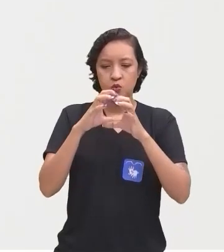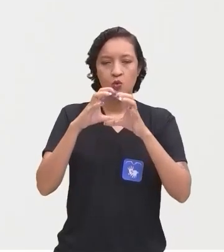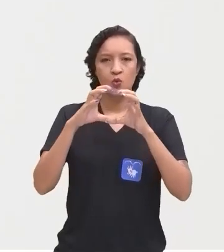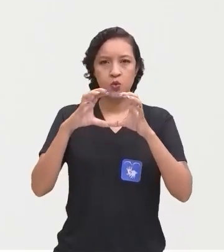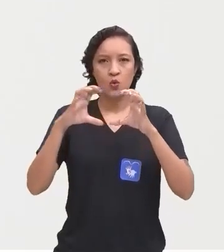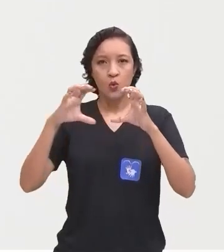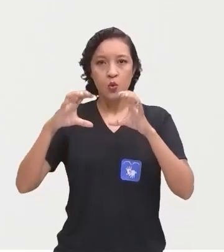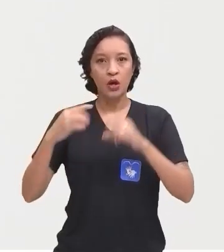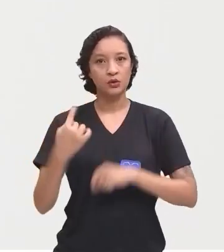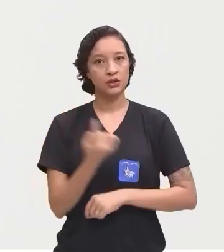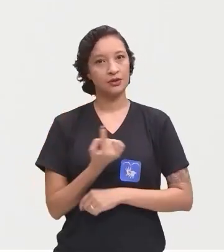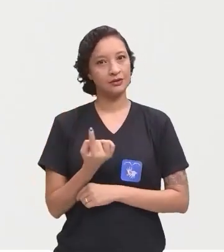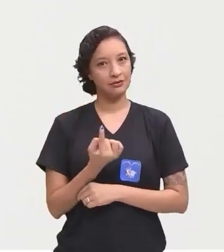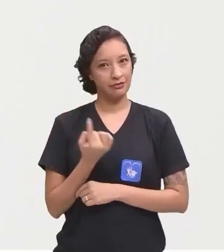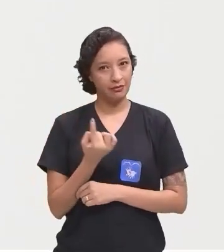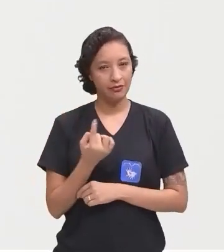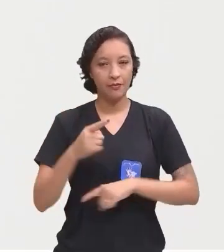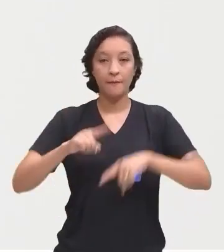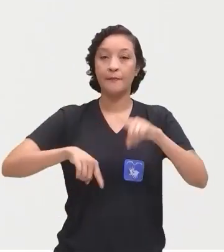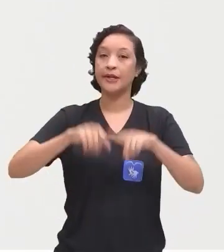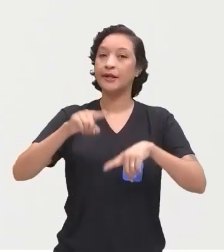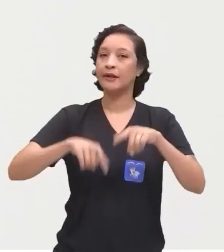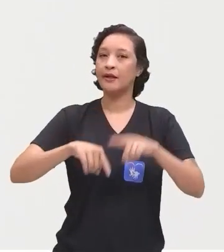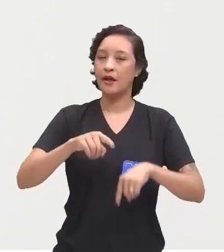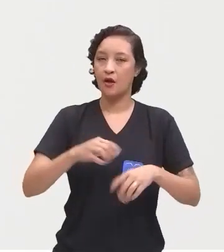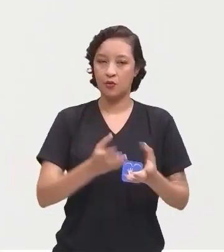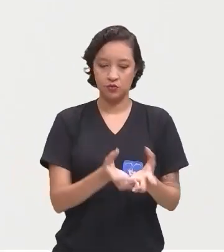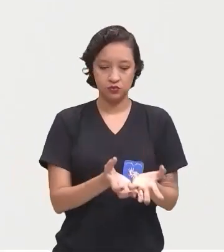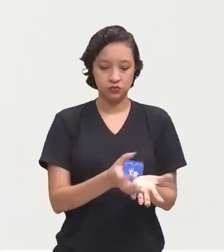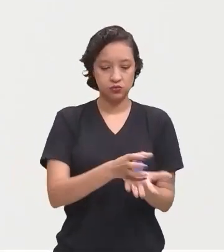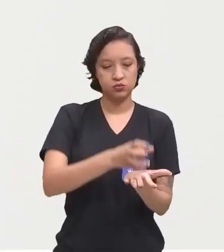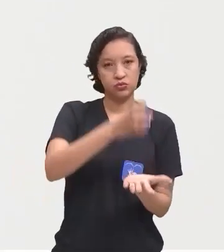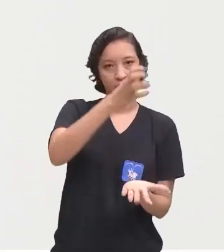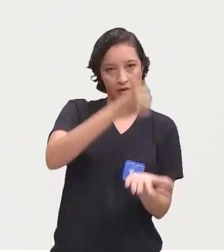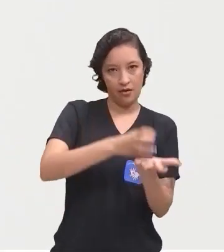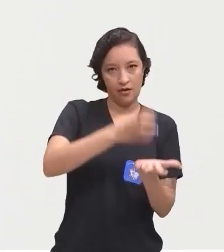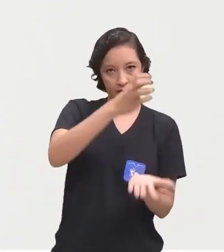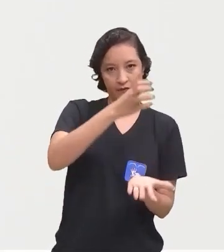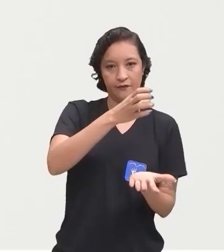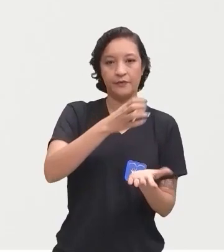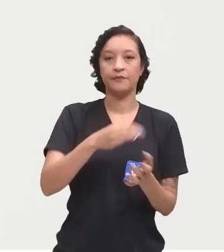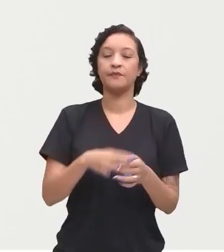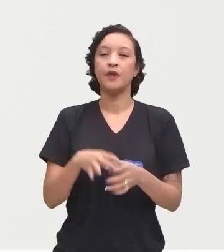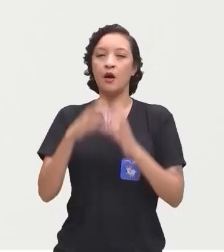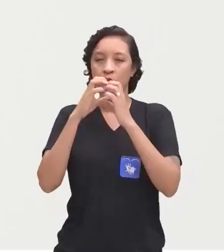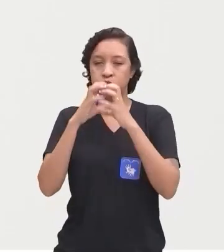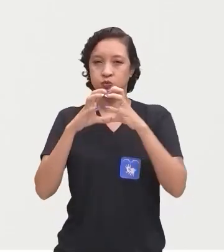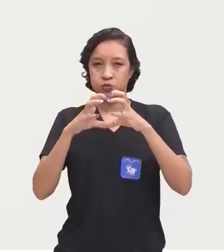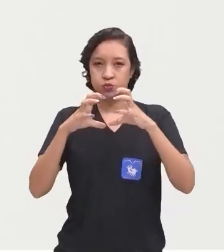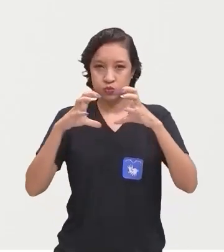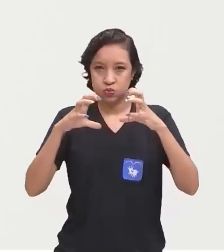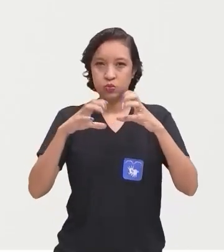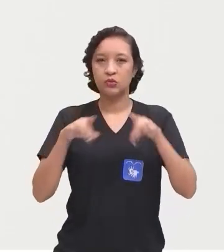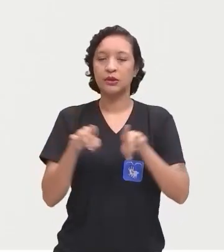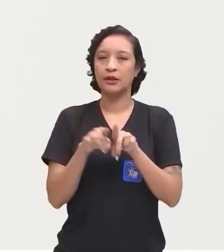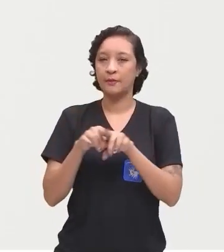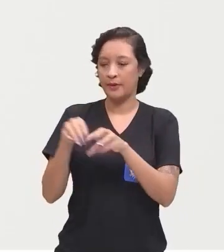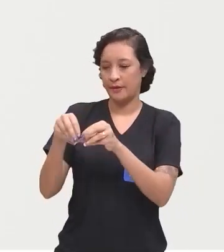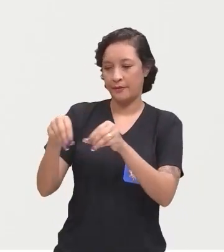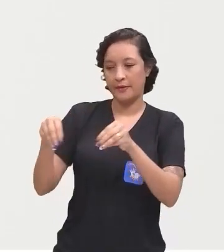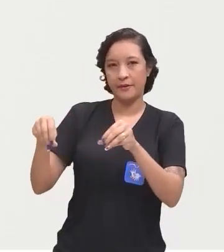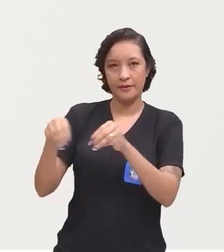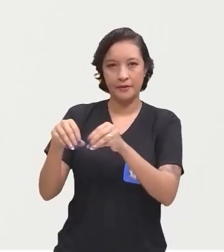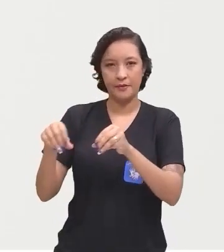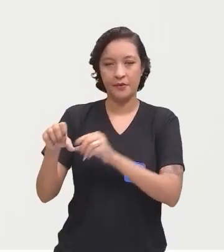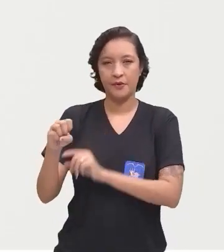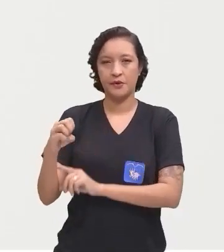Material: uma garrafa plástica de 1 litro, balões, bicarbonato de sódio,